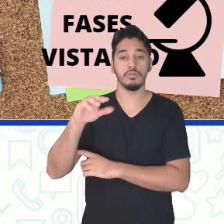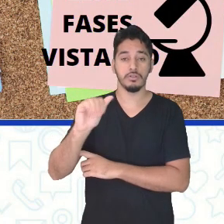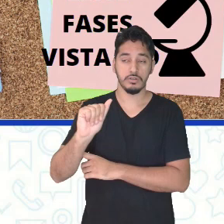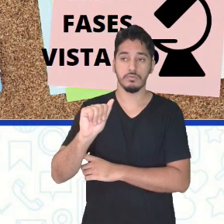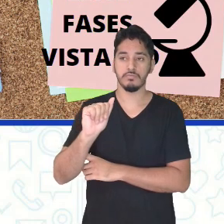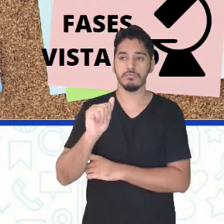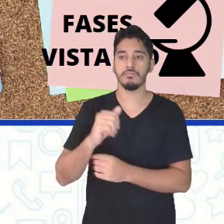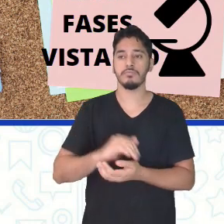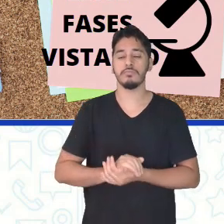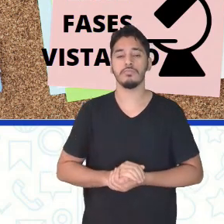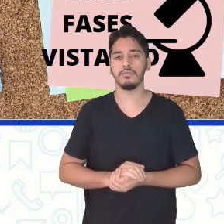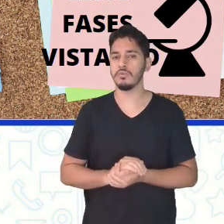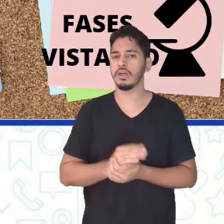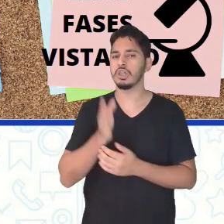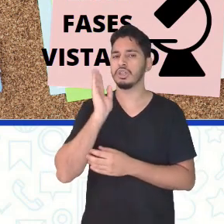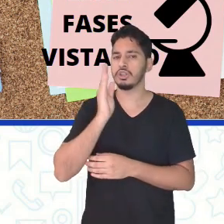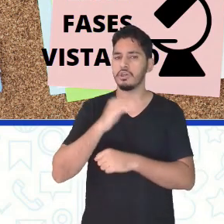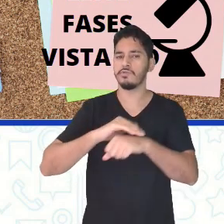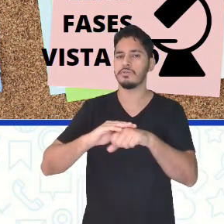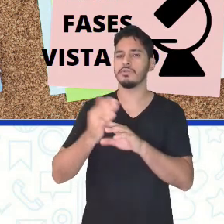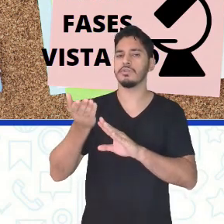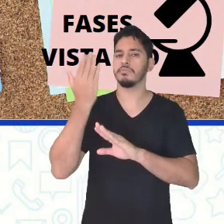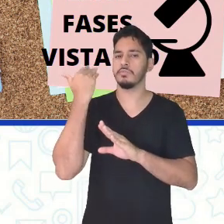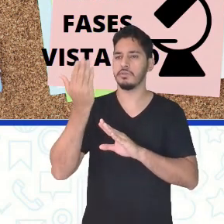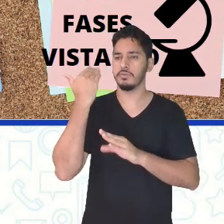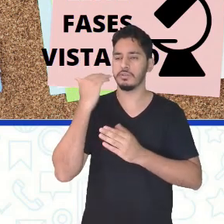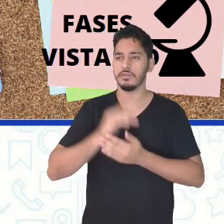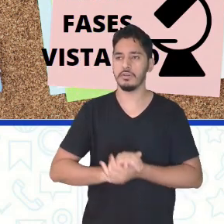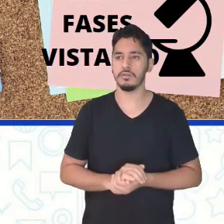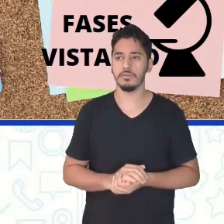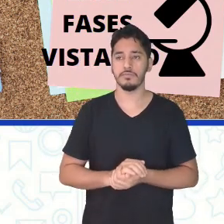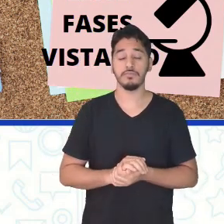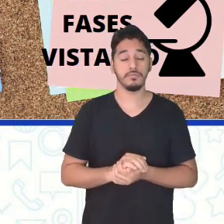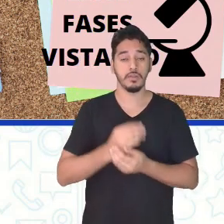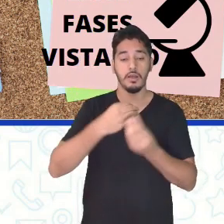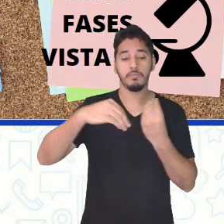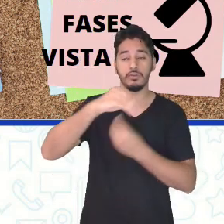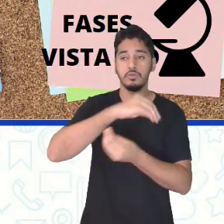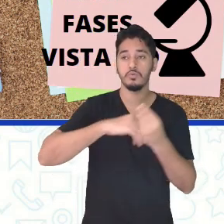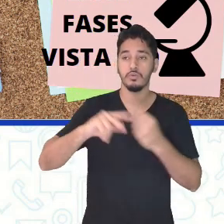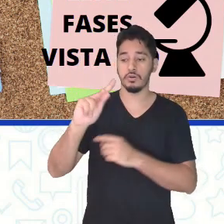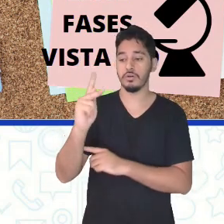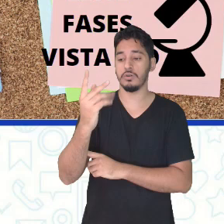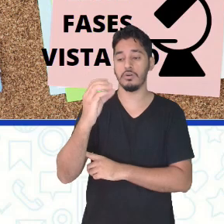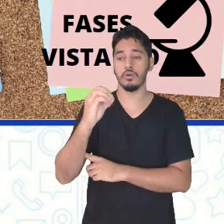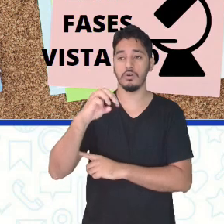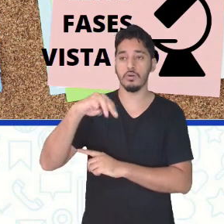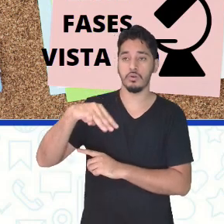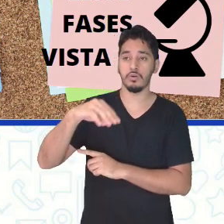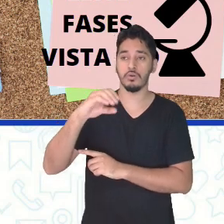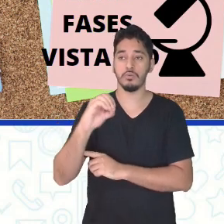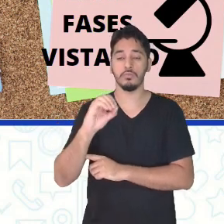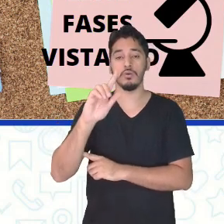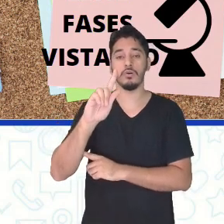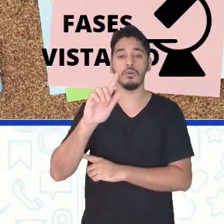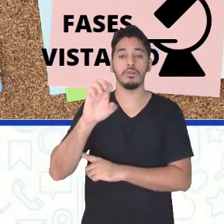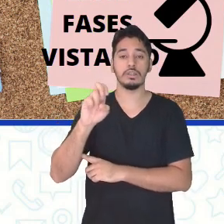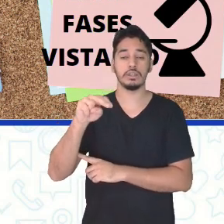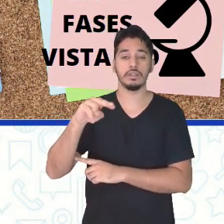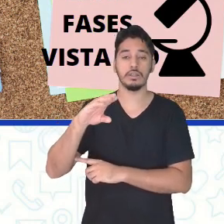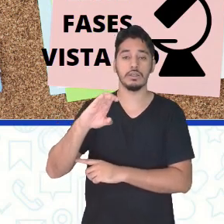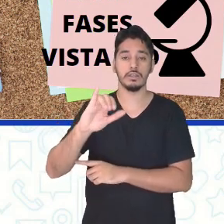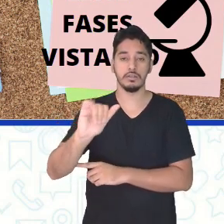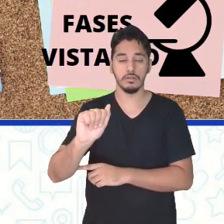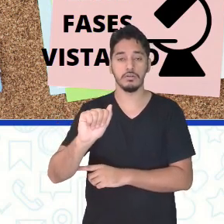passada e hoje a gente está dando continuidade, ok? Então aí, a mistura homogênea, ela também pode ser chamada de solução.